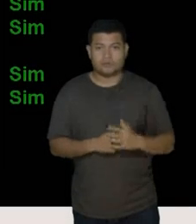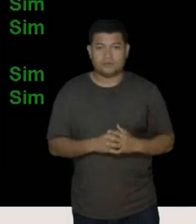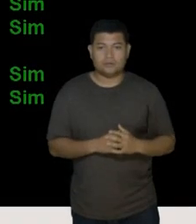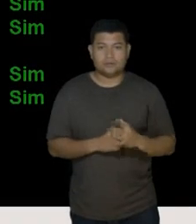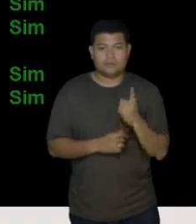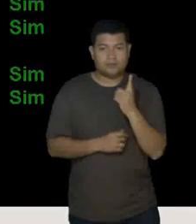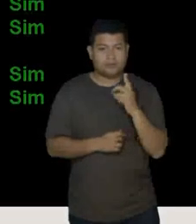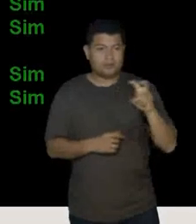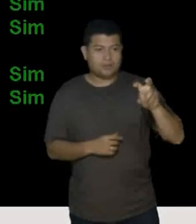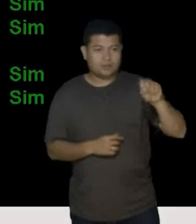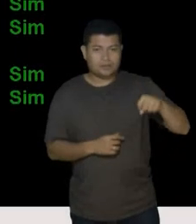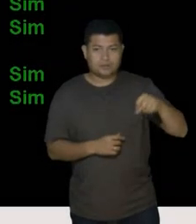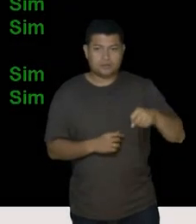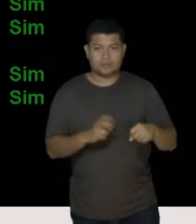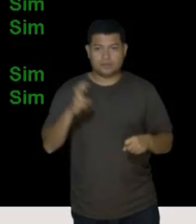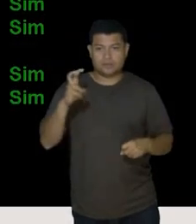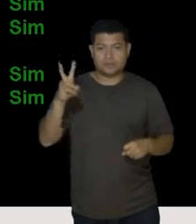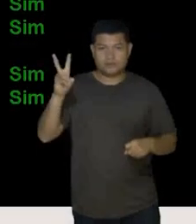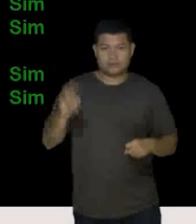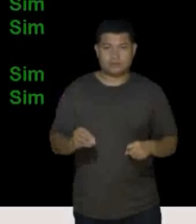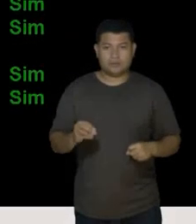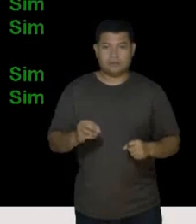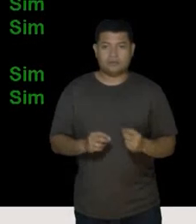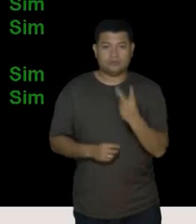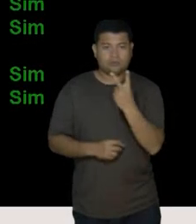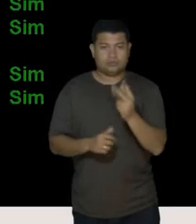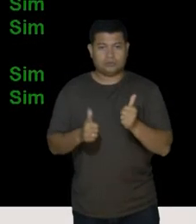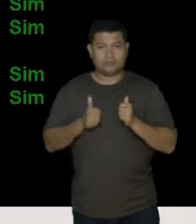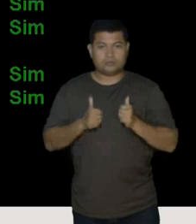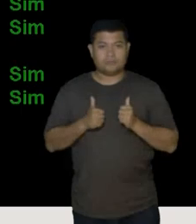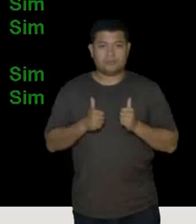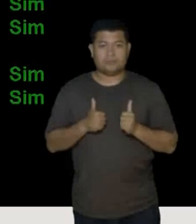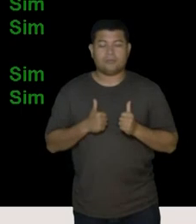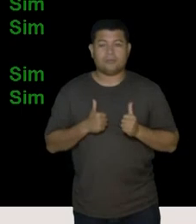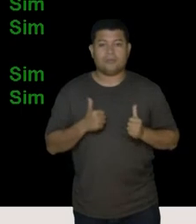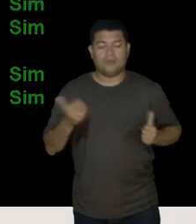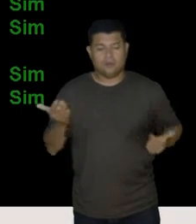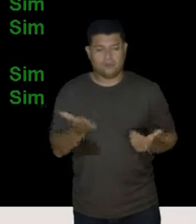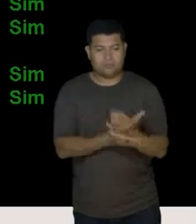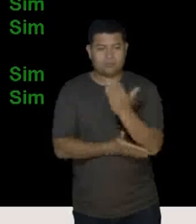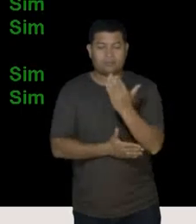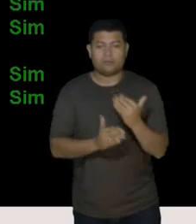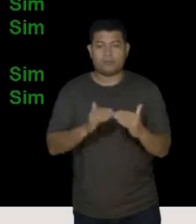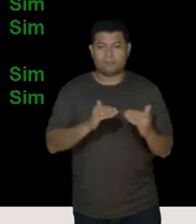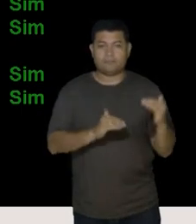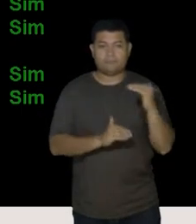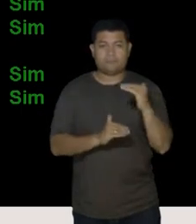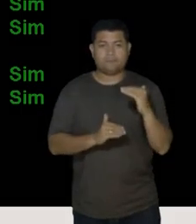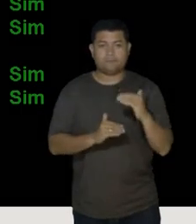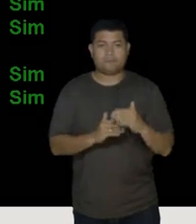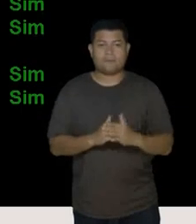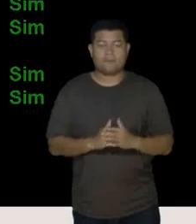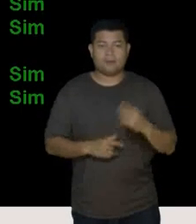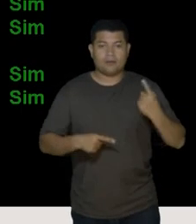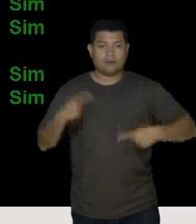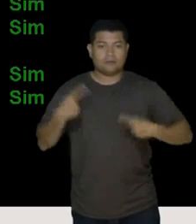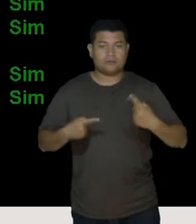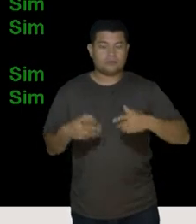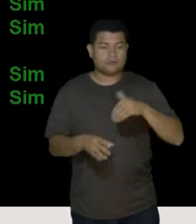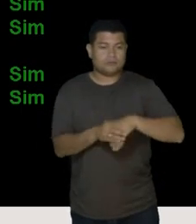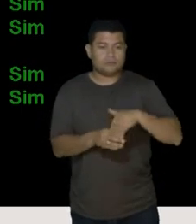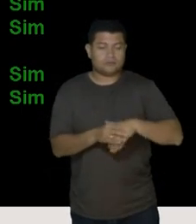15 sim, 5 não, está, duas abstenções, está aprovado por maioria. Discussão e votação do projeto turno